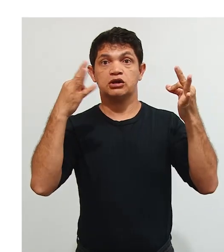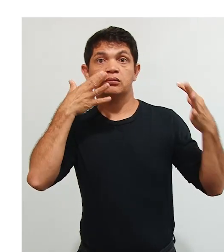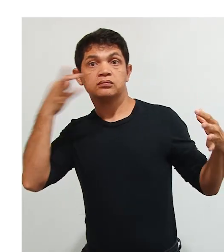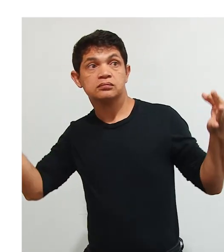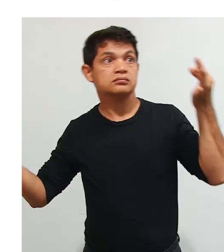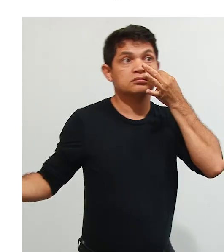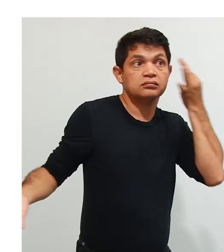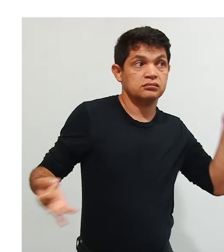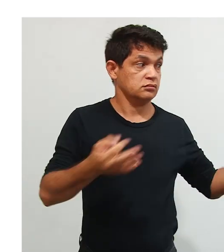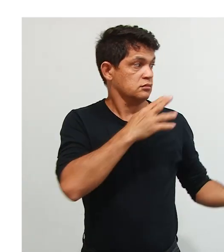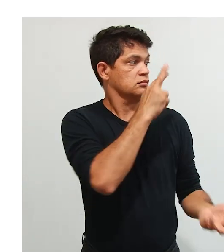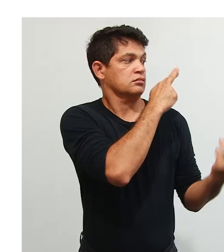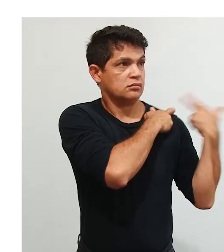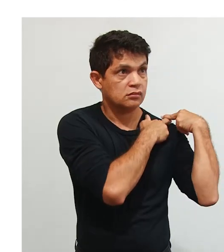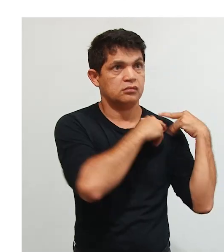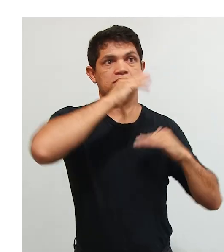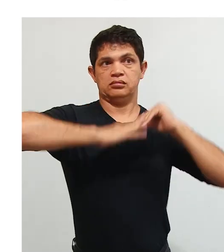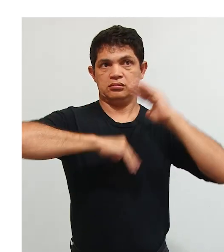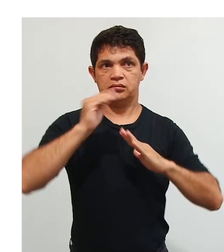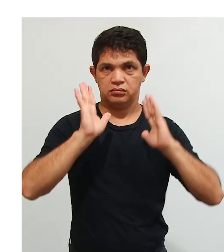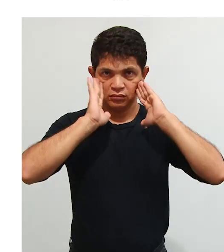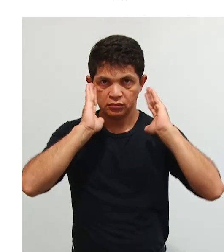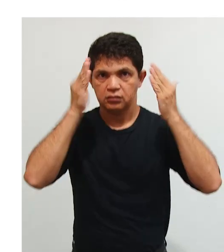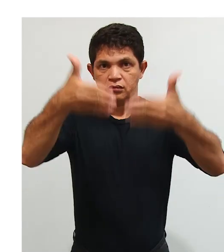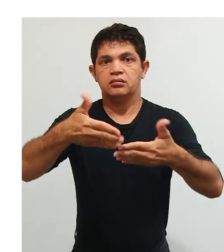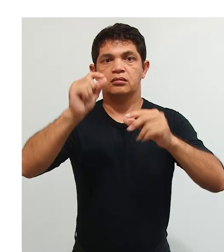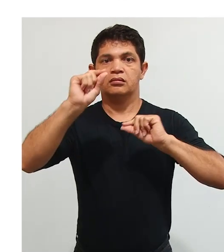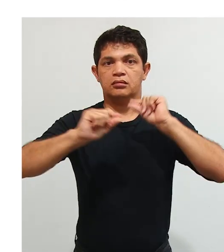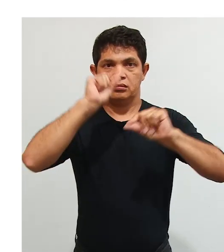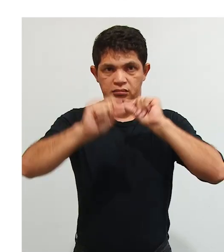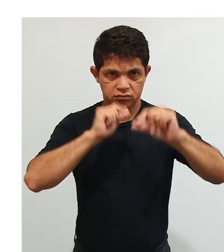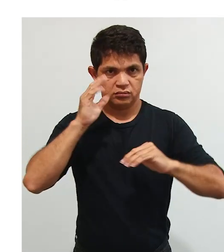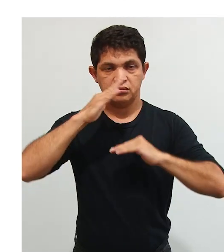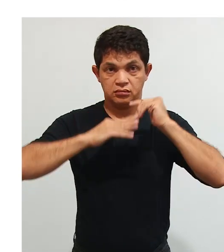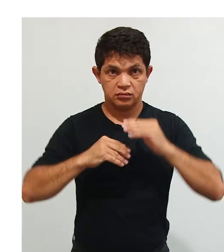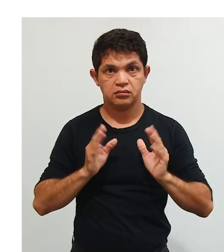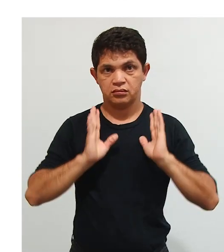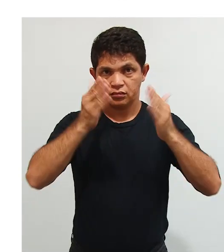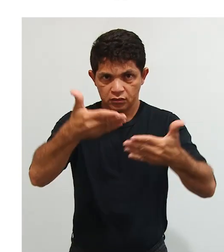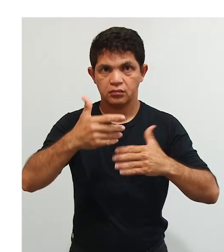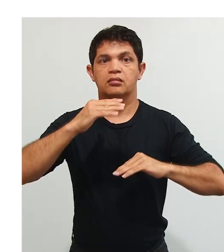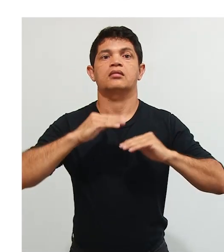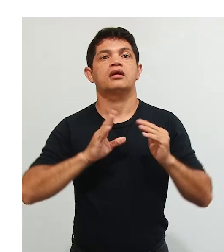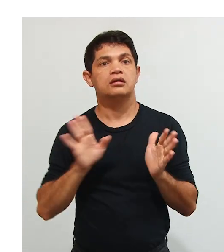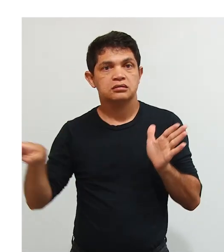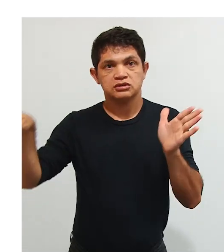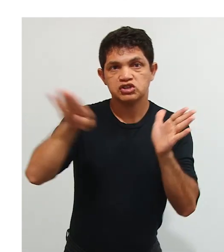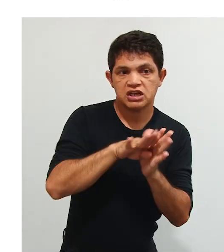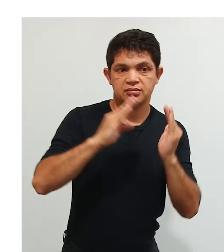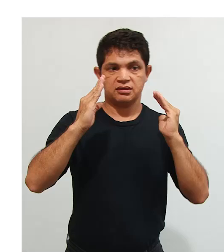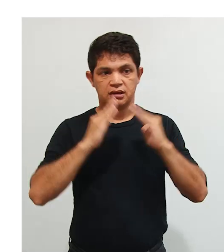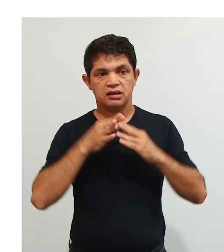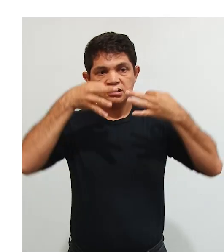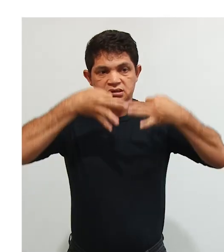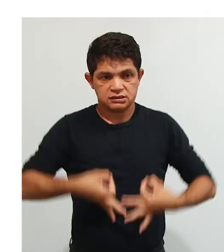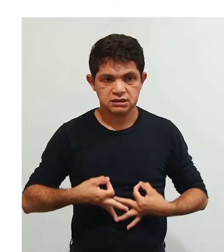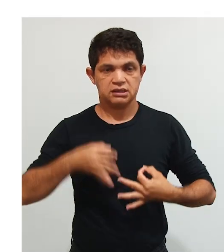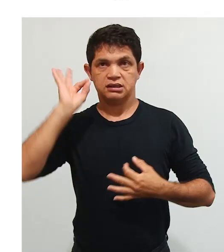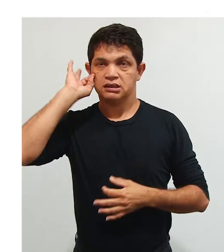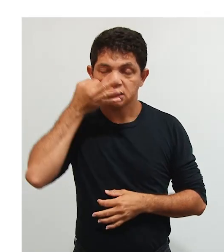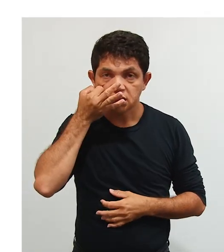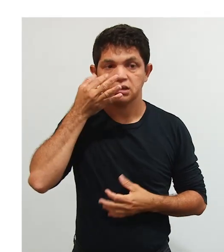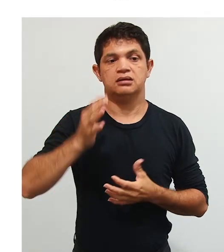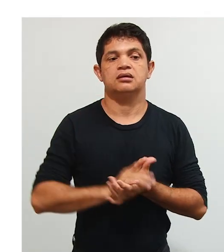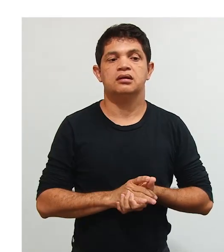eu tenho algo a cumprir, eu preciso sair mais cedo de casa.